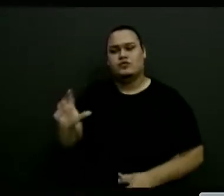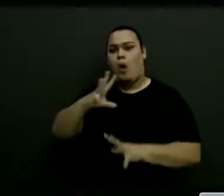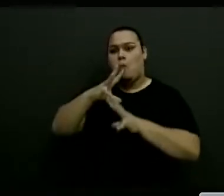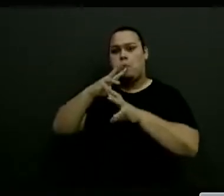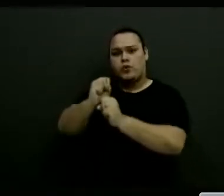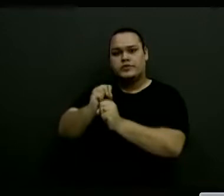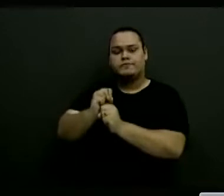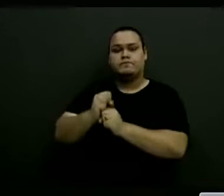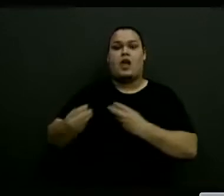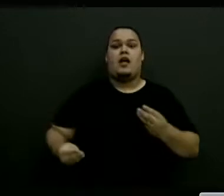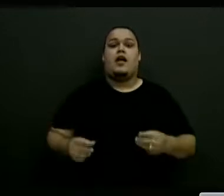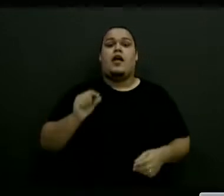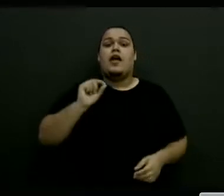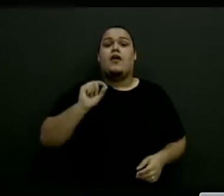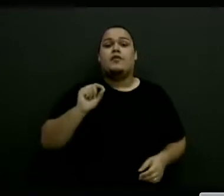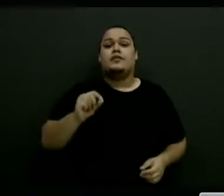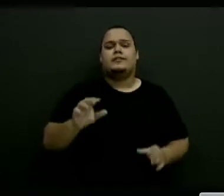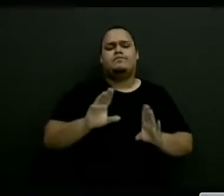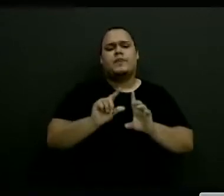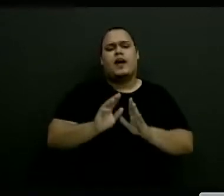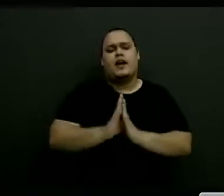Em Mateus 3,16,